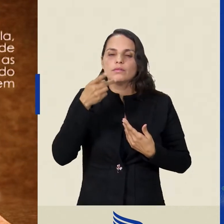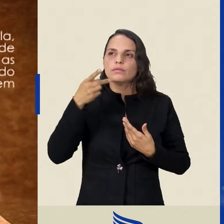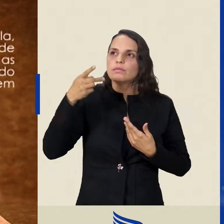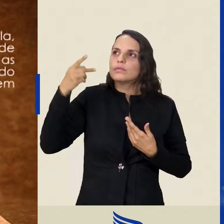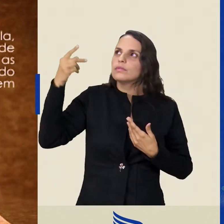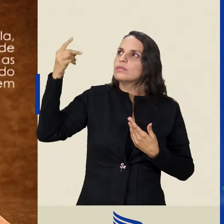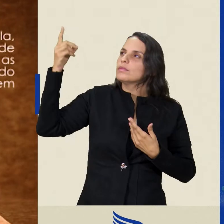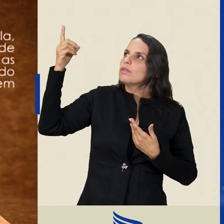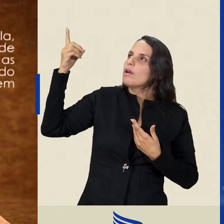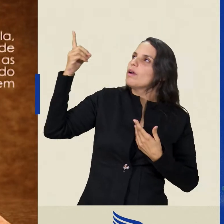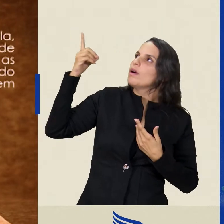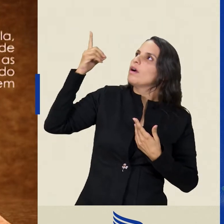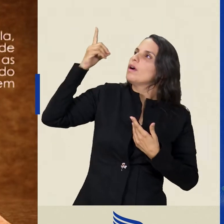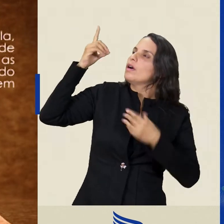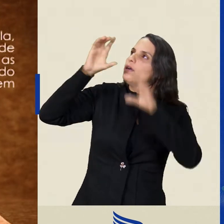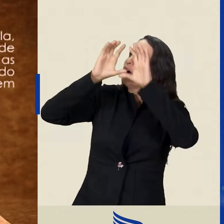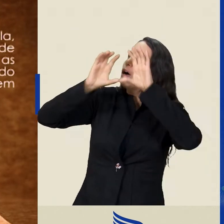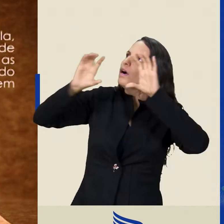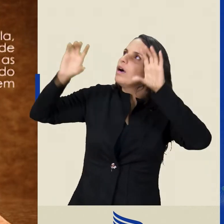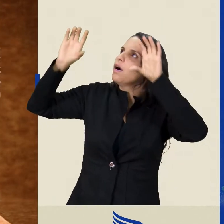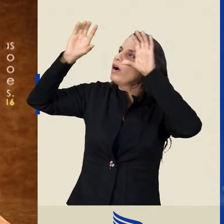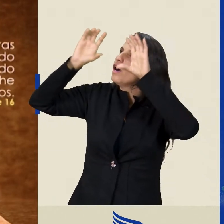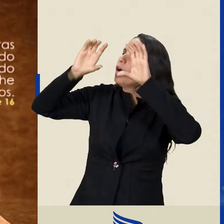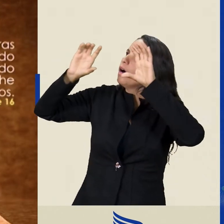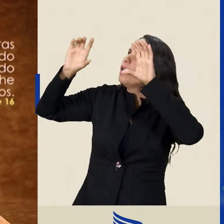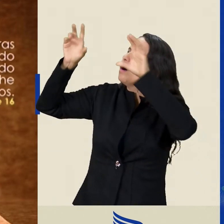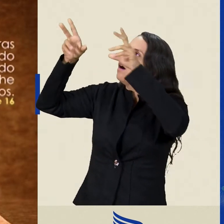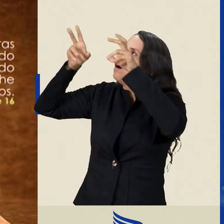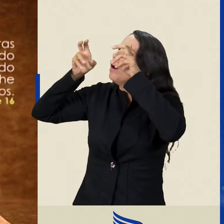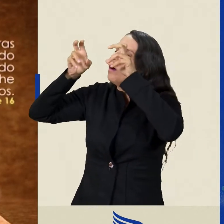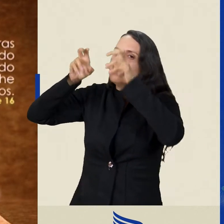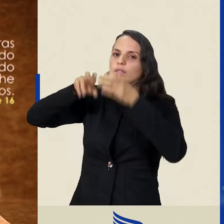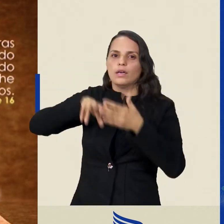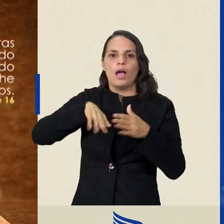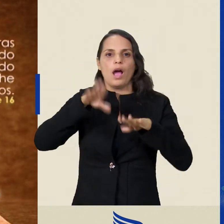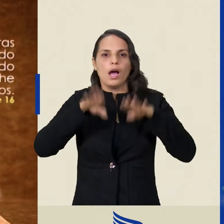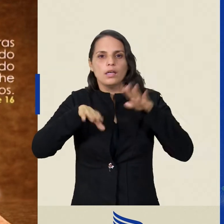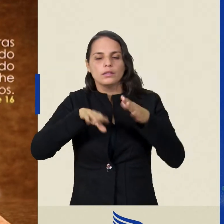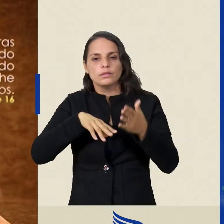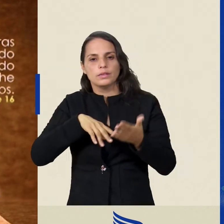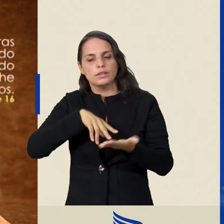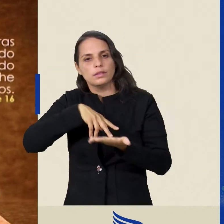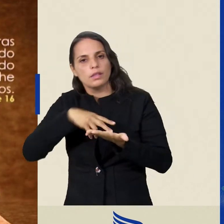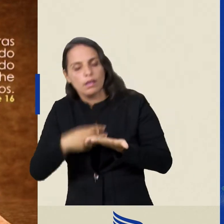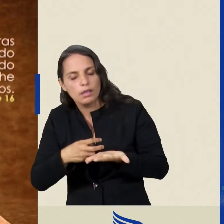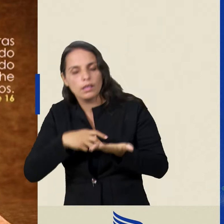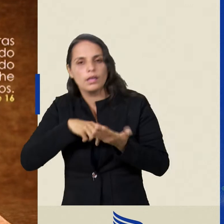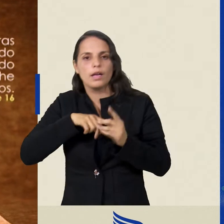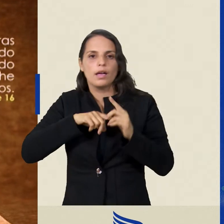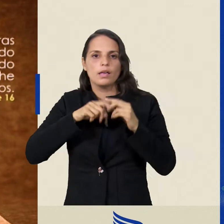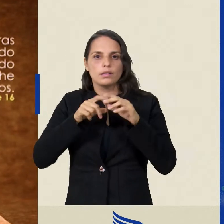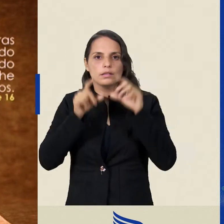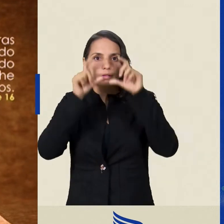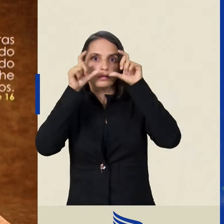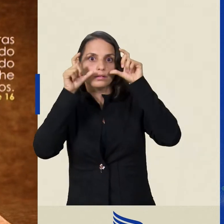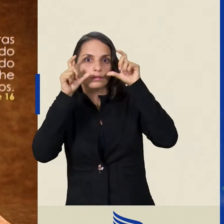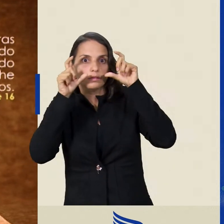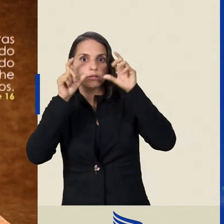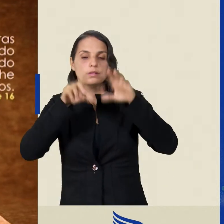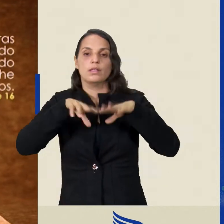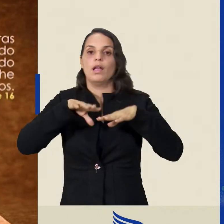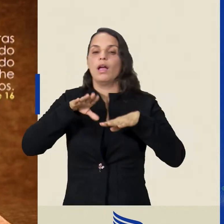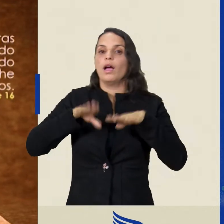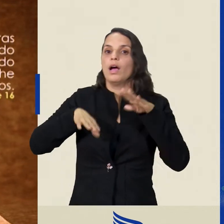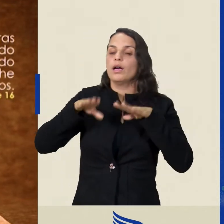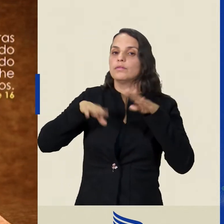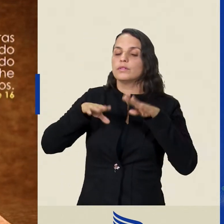vê a visão do Todo-Poderoso, que cai e se lhe abrem os olhos. Fala aquele que ouviu as palavras de Deus, e